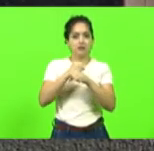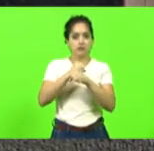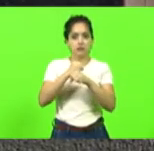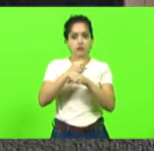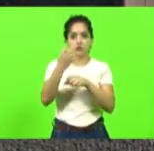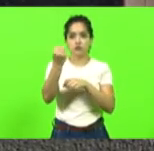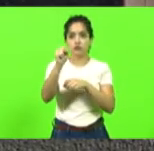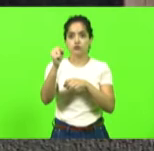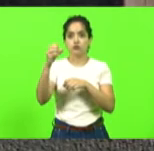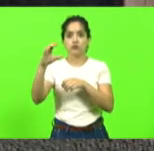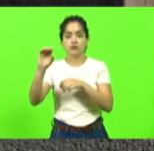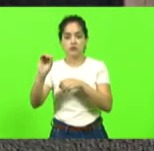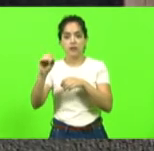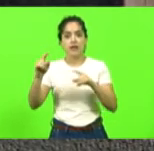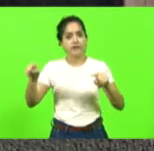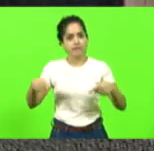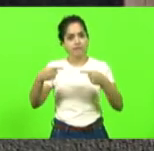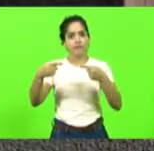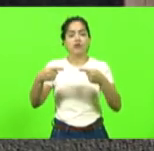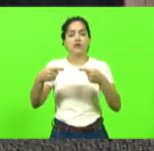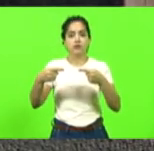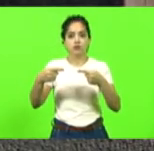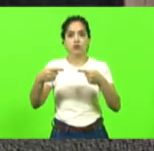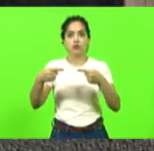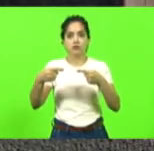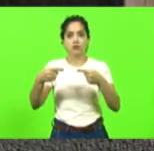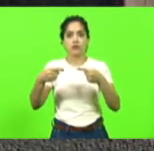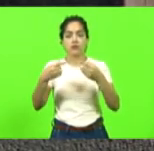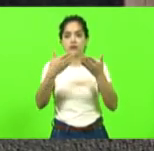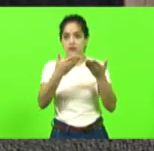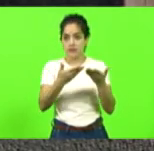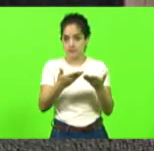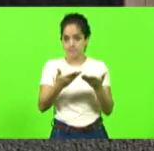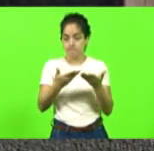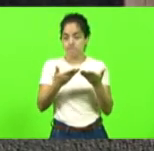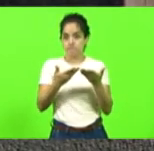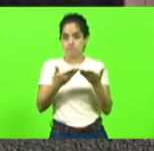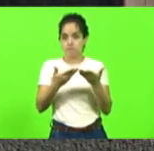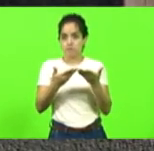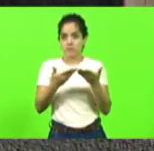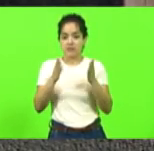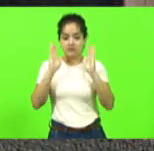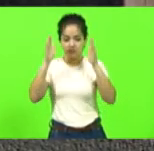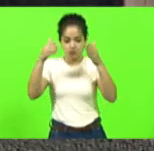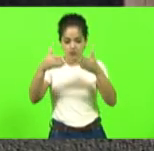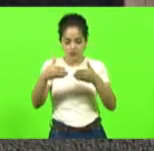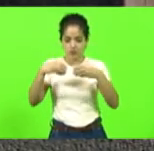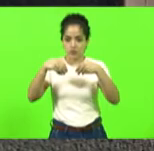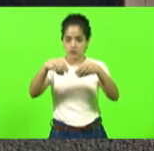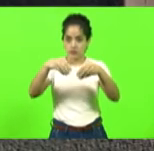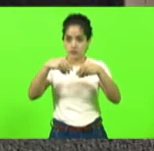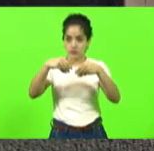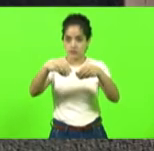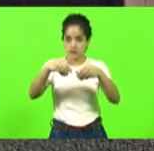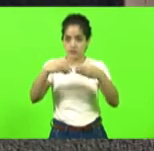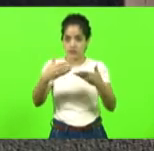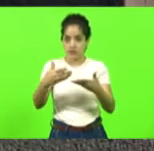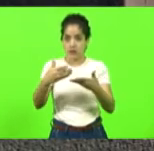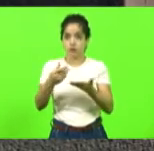ousou enfrentar este modelo perverso de concentração de terras, de concentração do